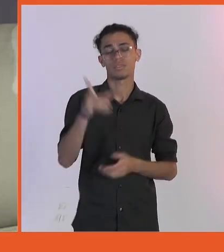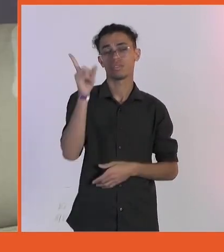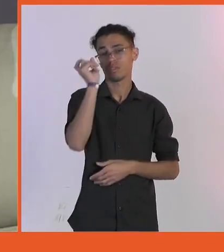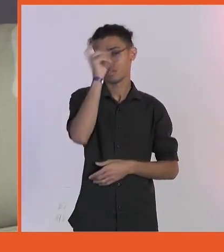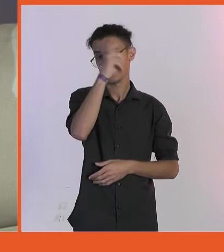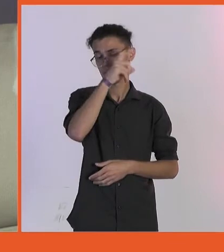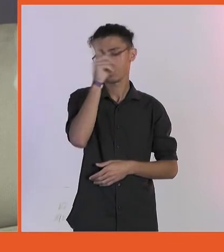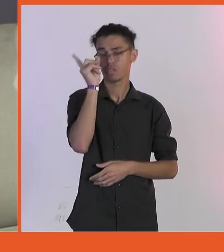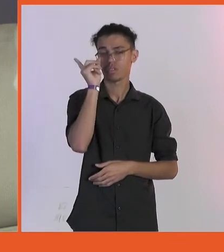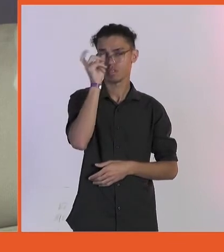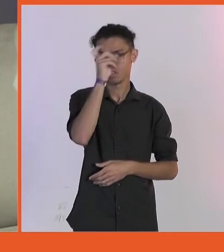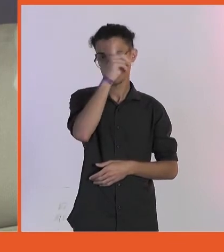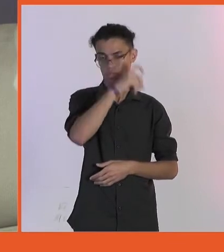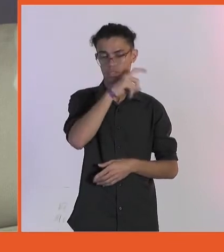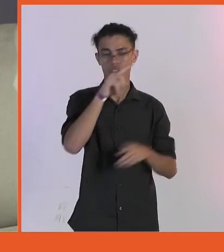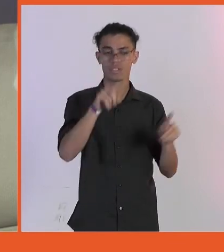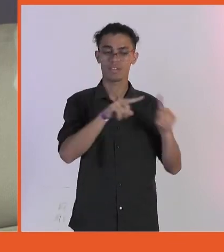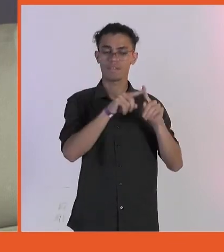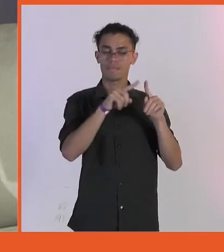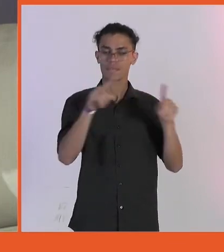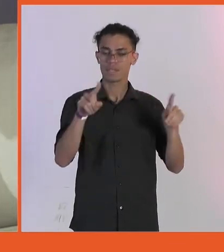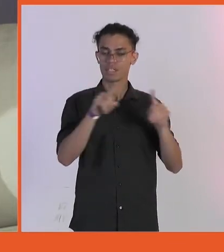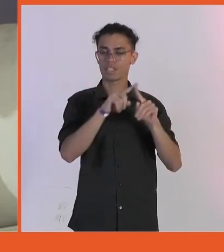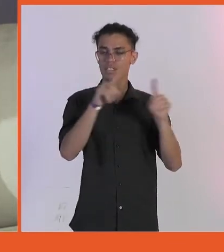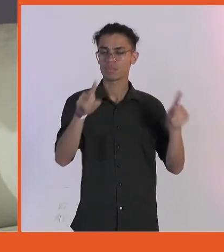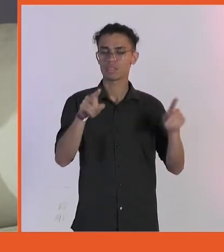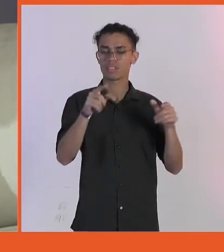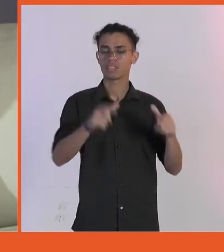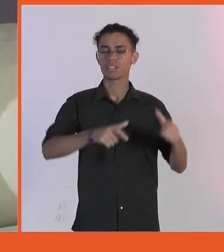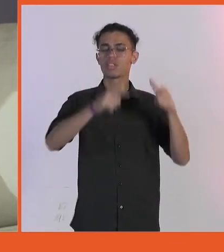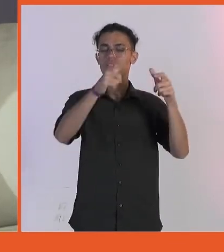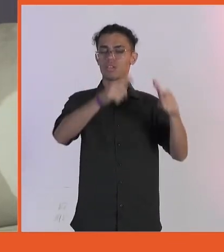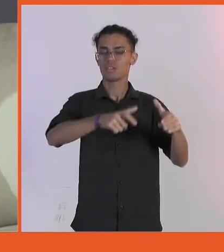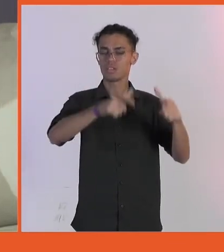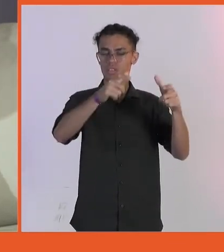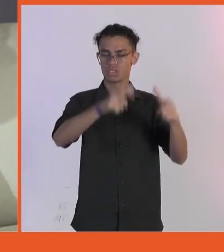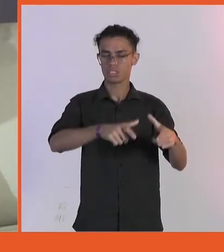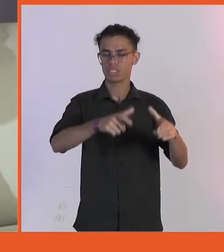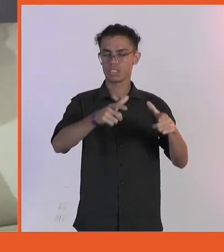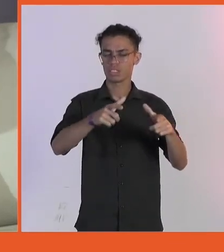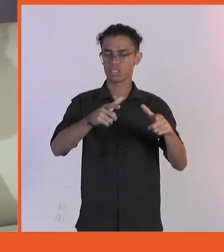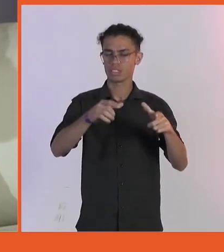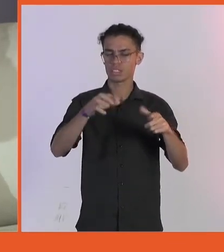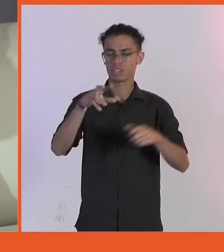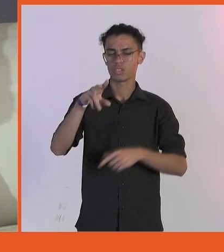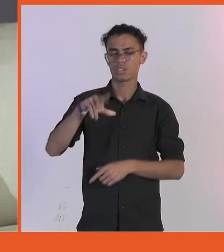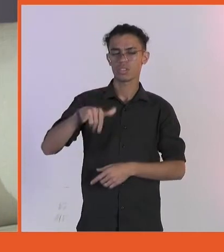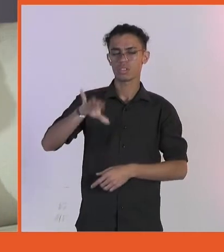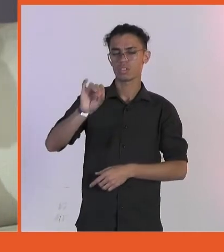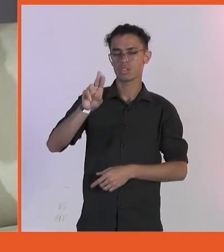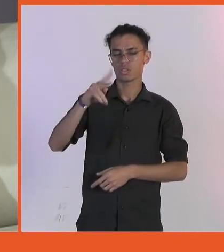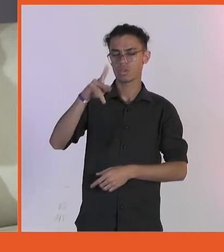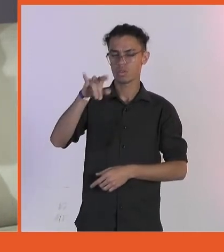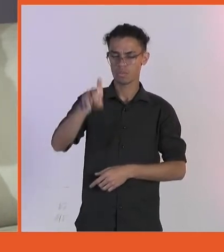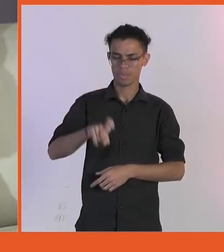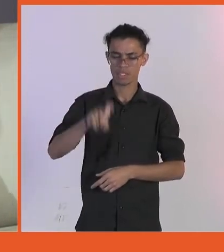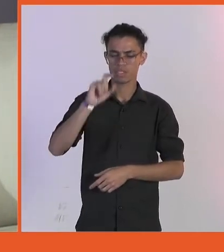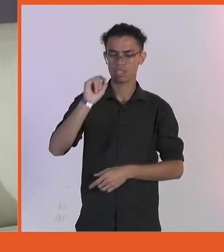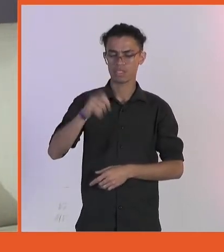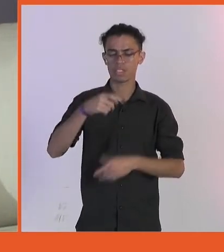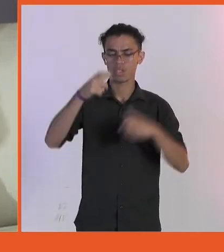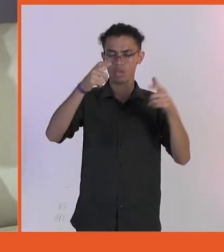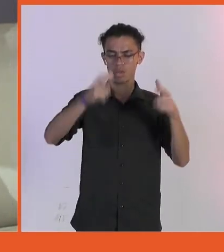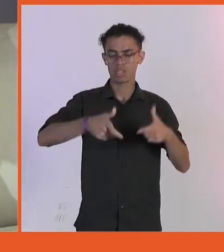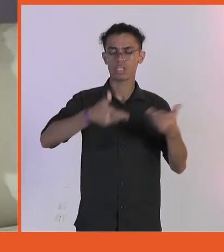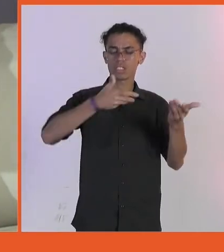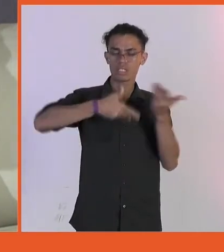gente. Foi difícil. Mas eu acho que ir em lugares como o YouPix... É um lugar onde você troca ideia e você